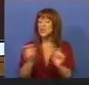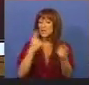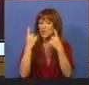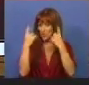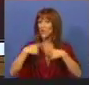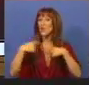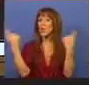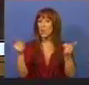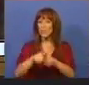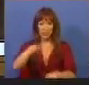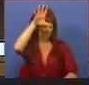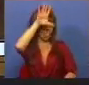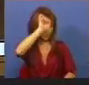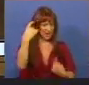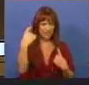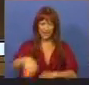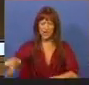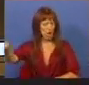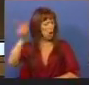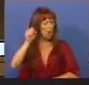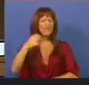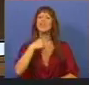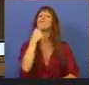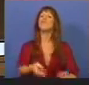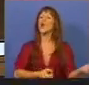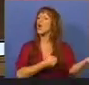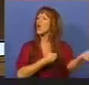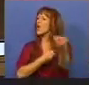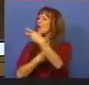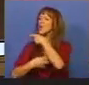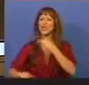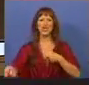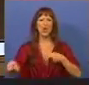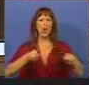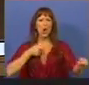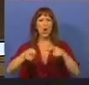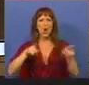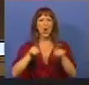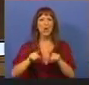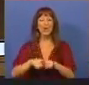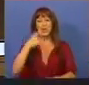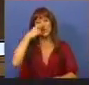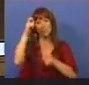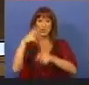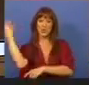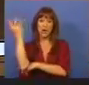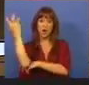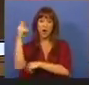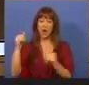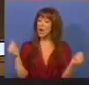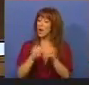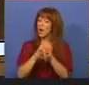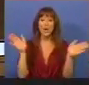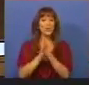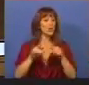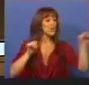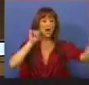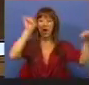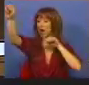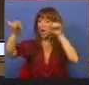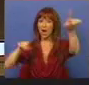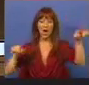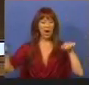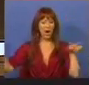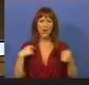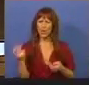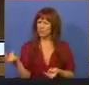pública. E o Governo tem de ouvir as vozes, organizações e personalidades que de todos os quadrantes se